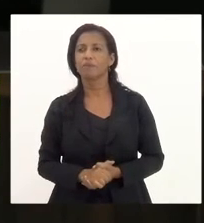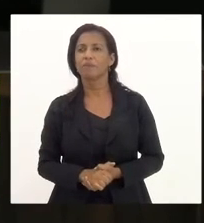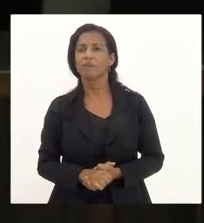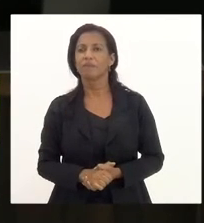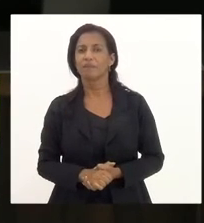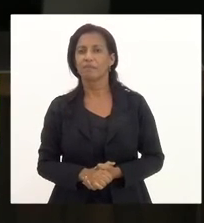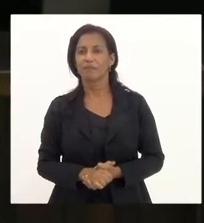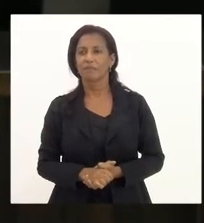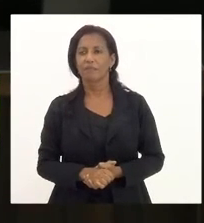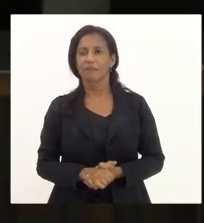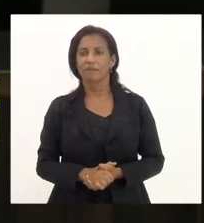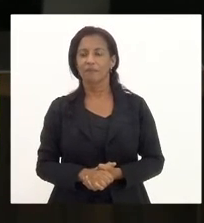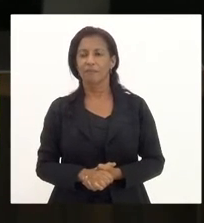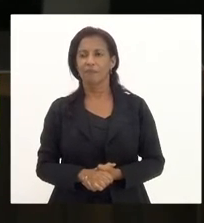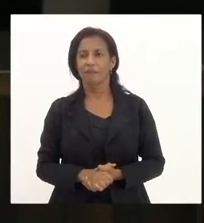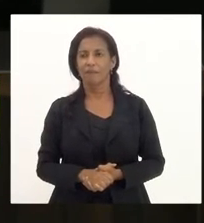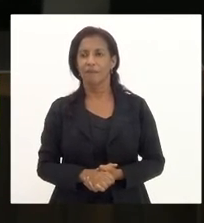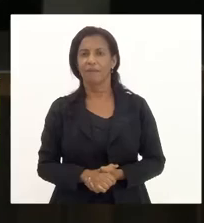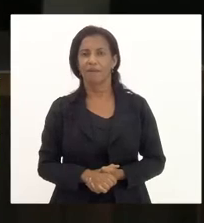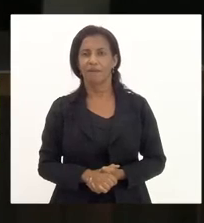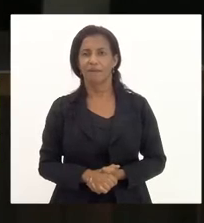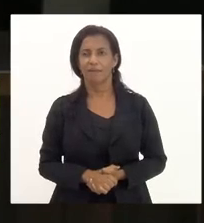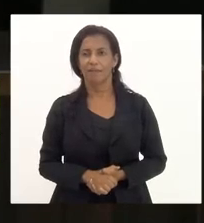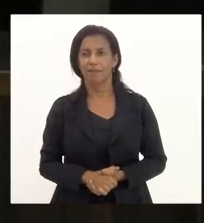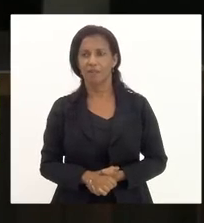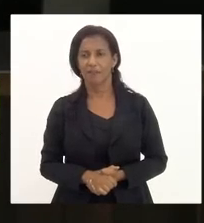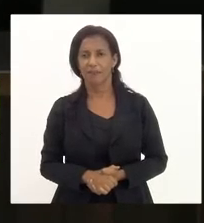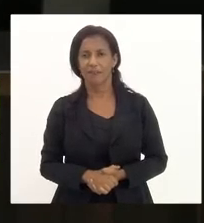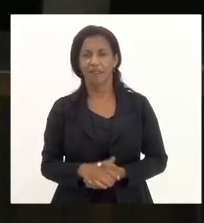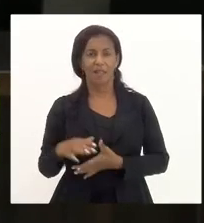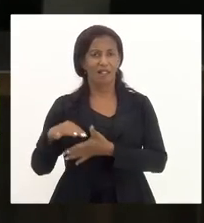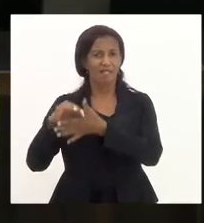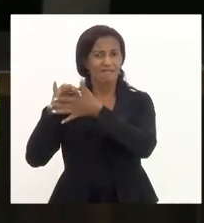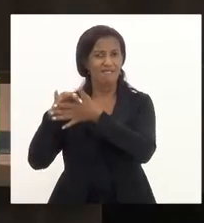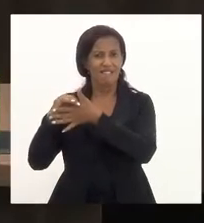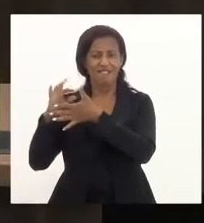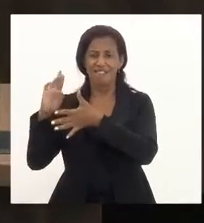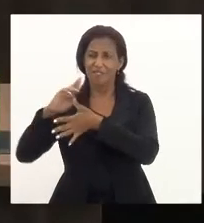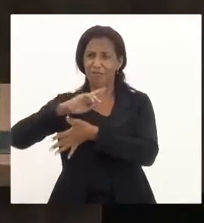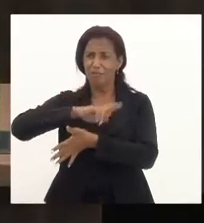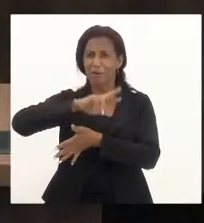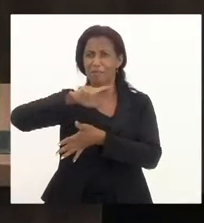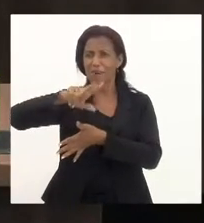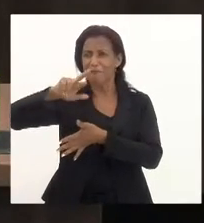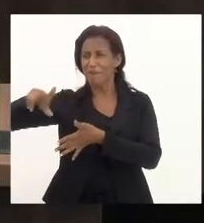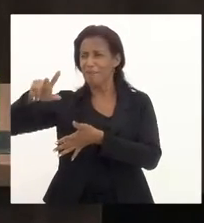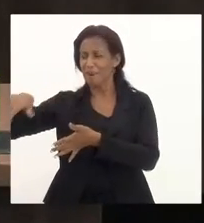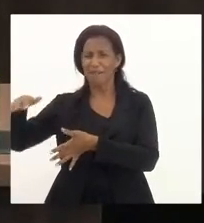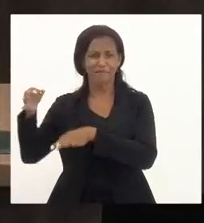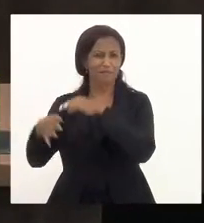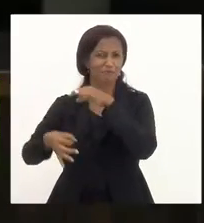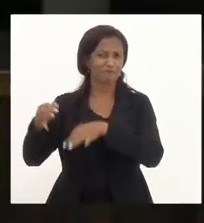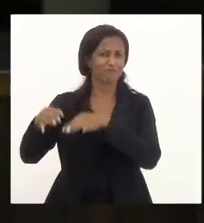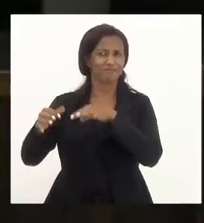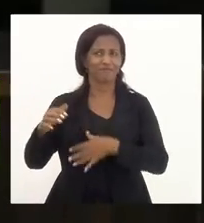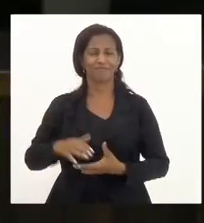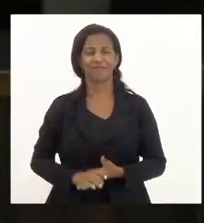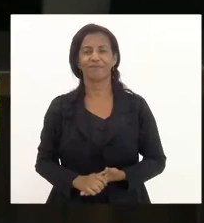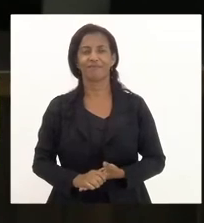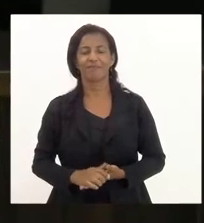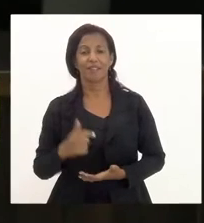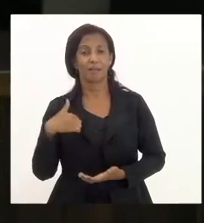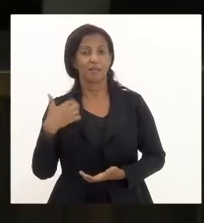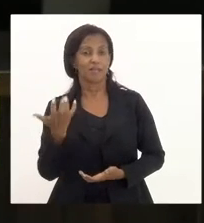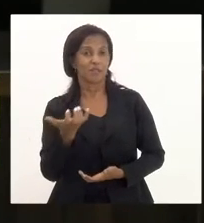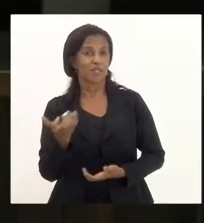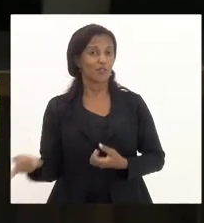Defensoria do Ministério Público do Tribunal de Justiça representando todo o mundo do Judiciário mas